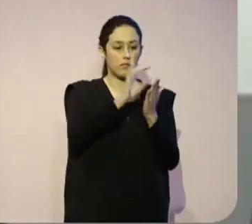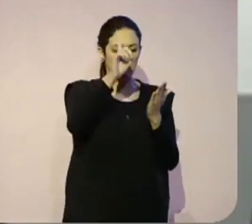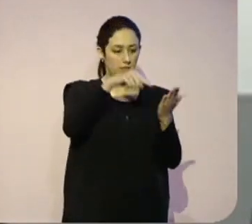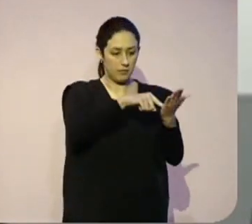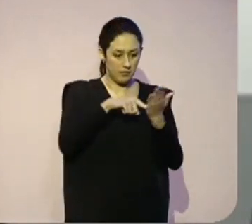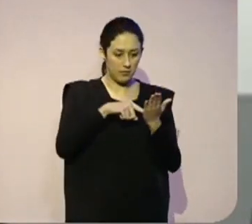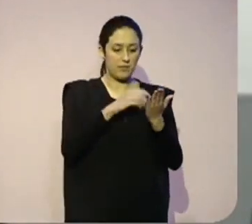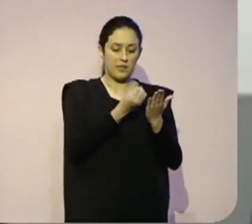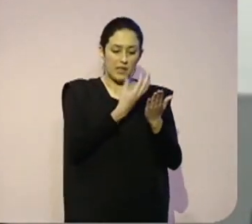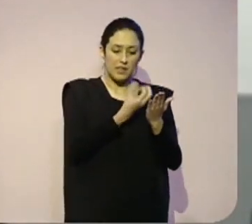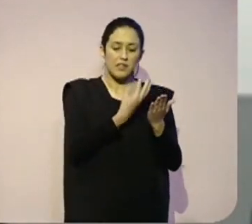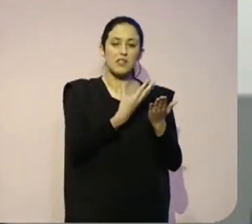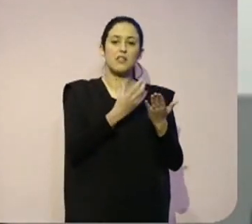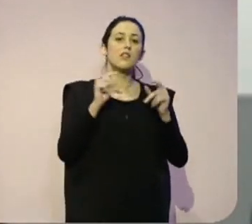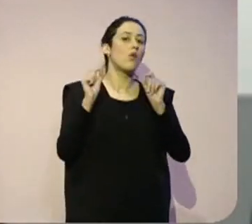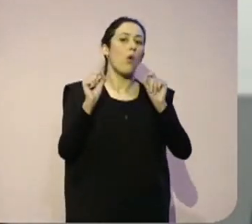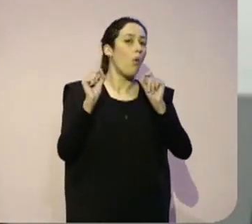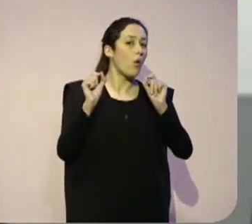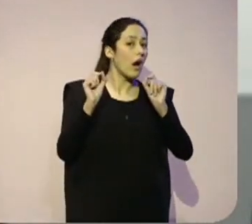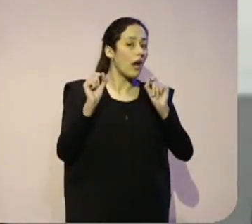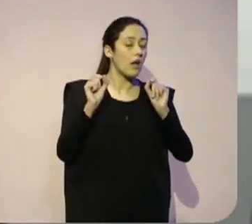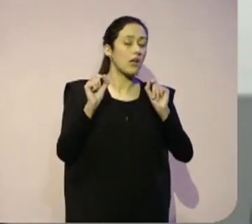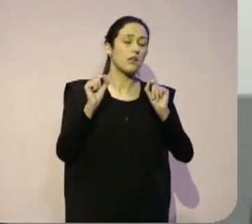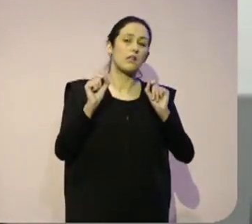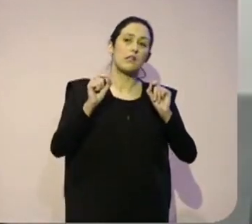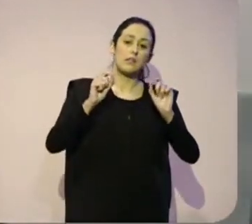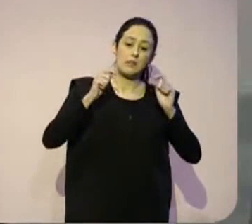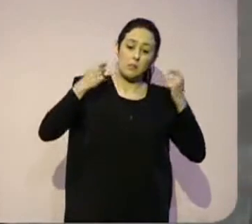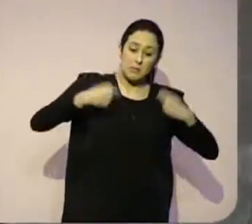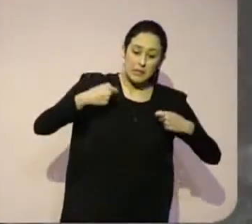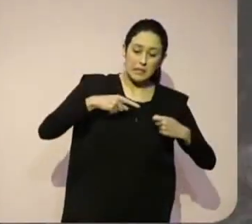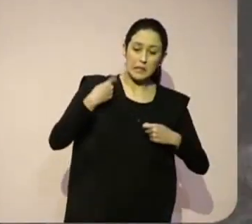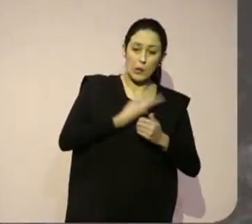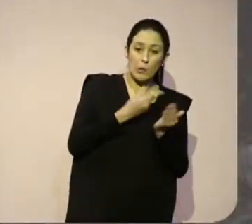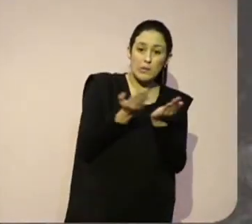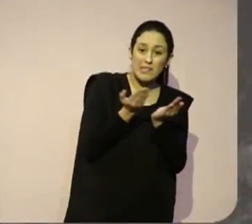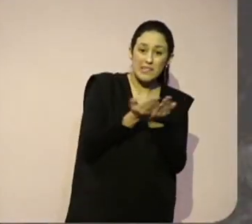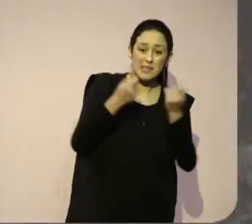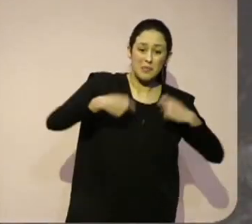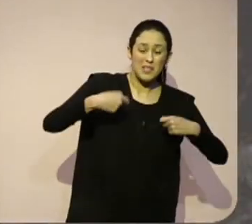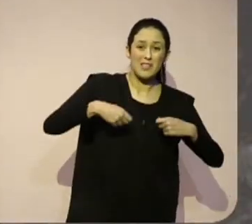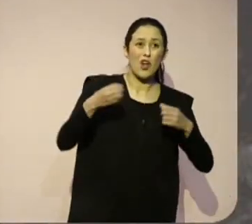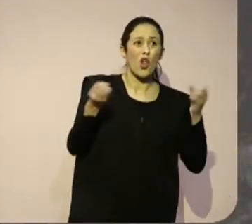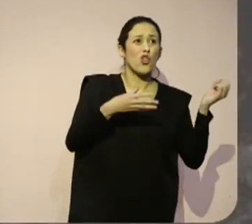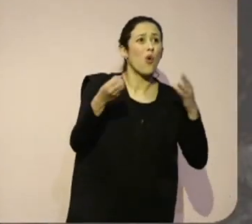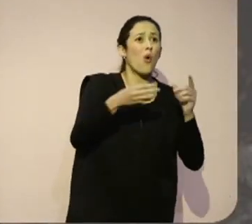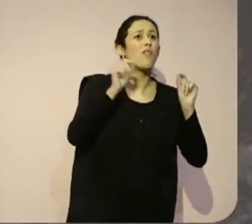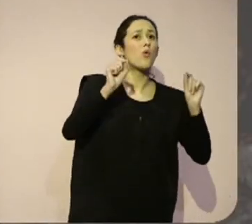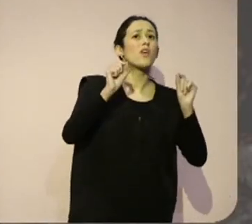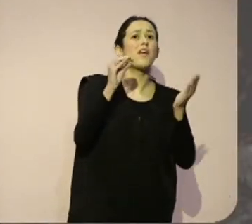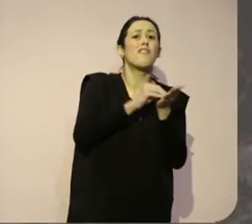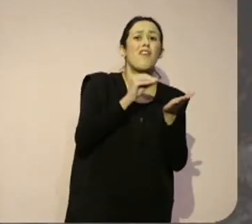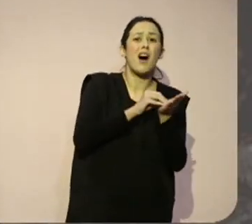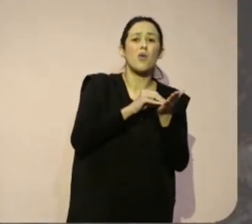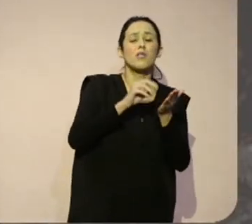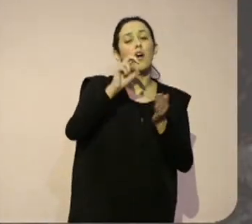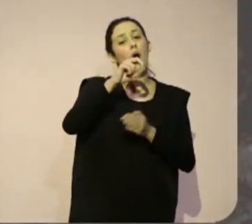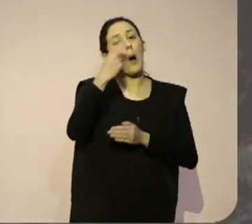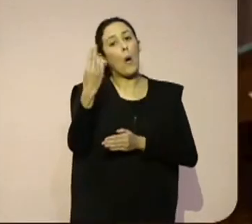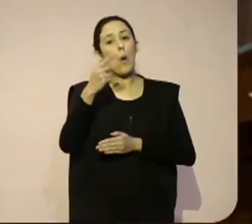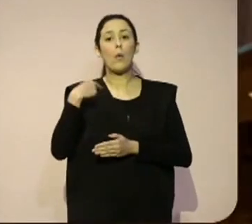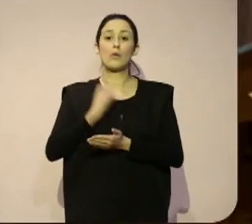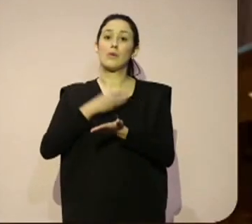nos ensina, se essas necessidades são novas mesmo, ou se só agora os nossos olhos